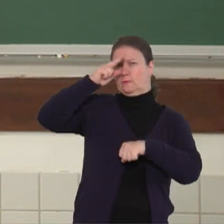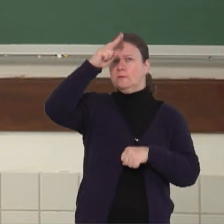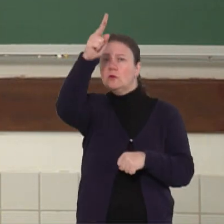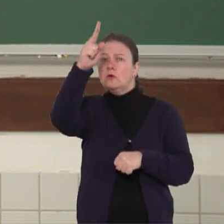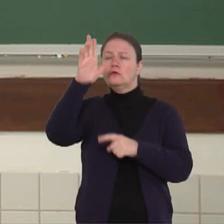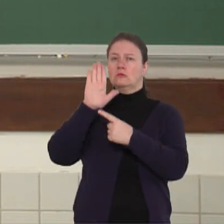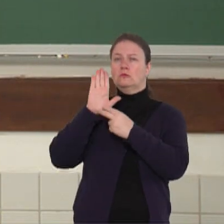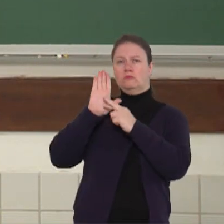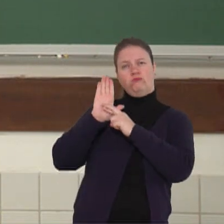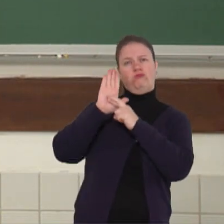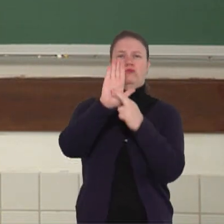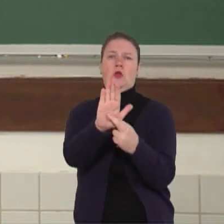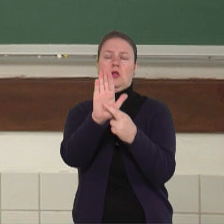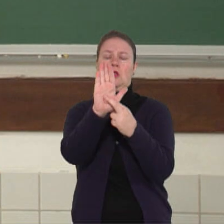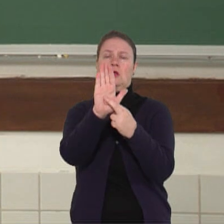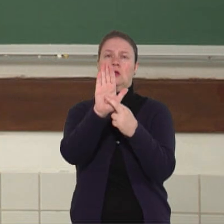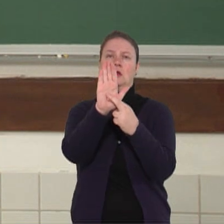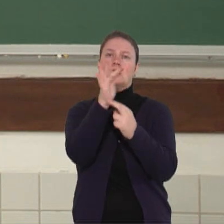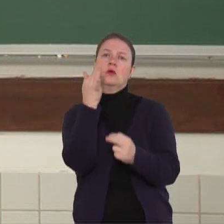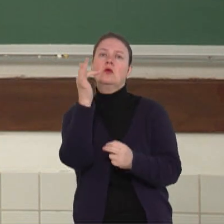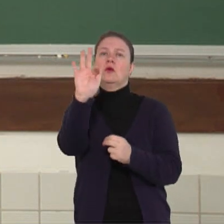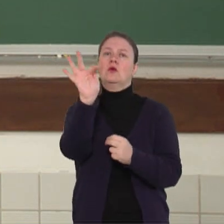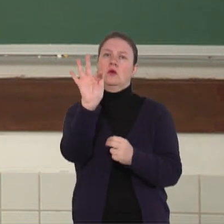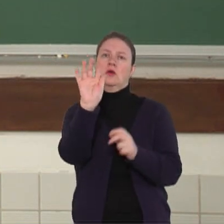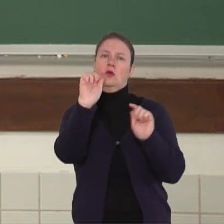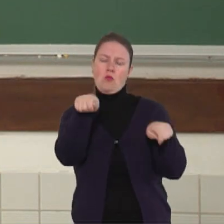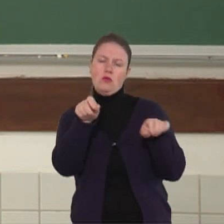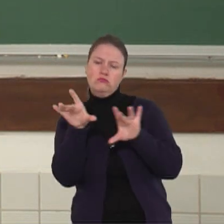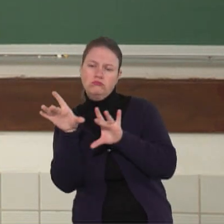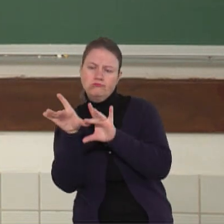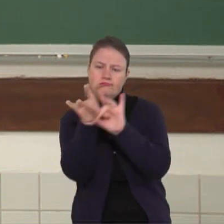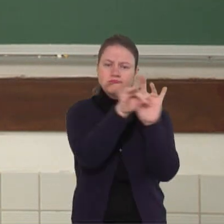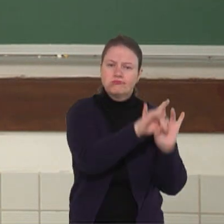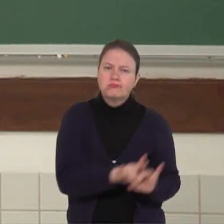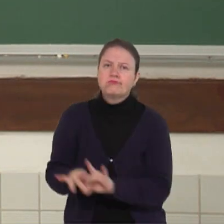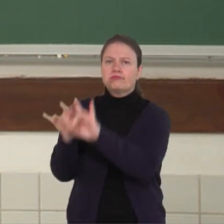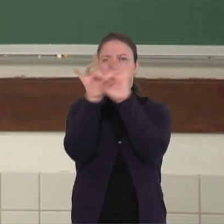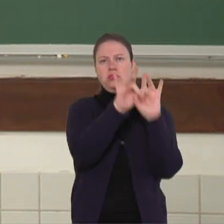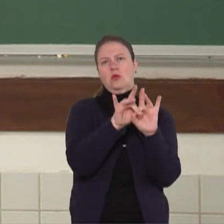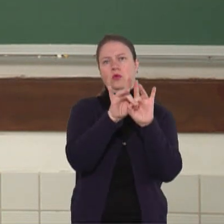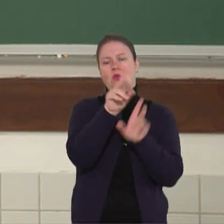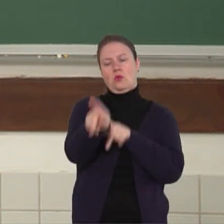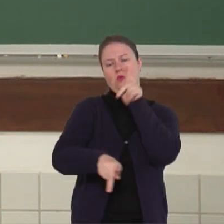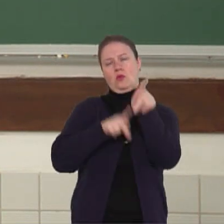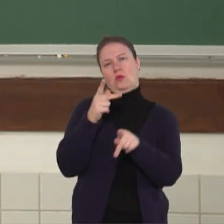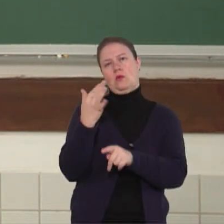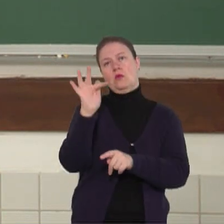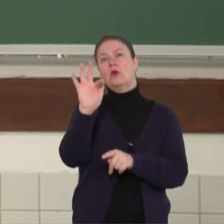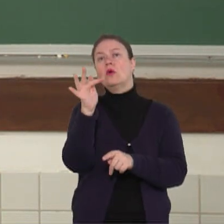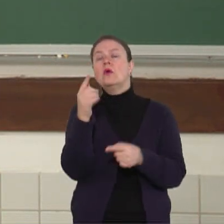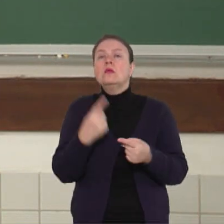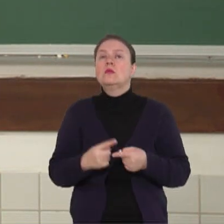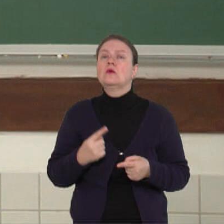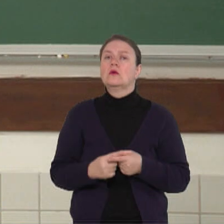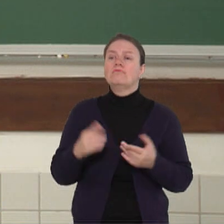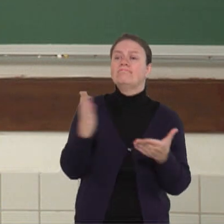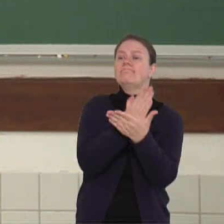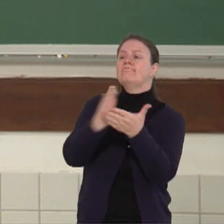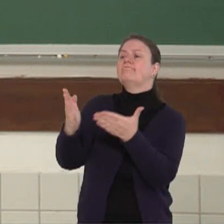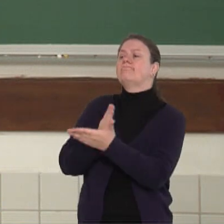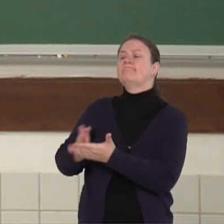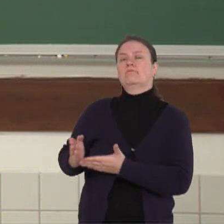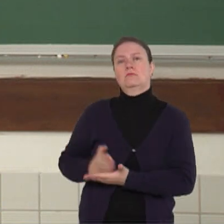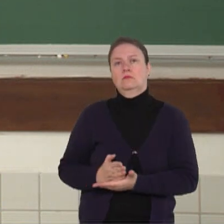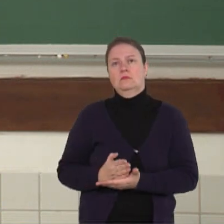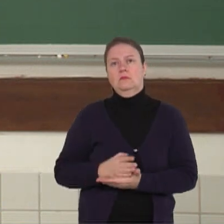França, uma pessoa que consiga fazer a coalizão do povo francês, a união do povo francês. Por quê? Porque o povo francês está dividido.